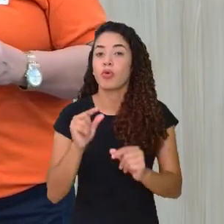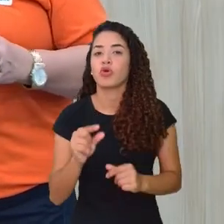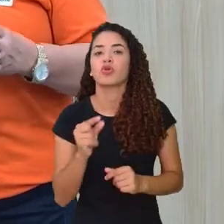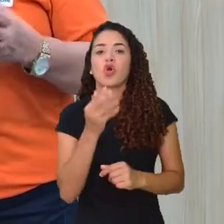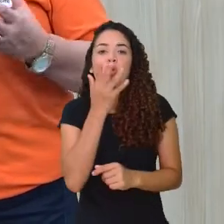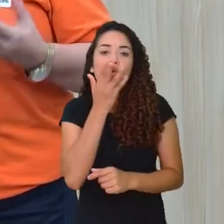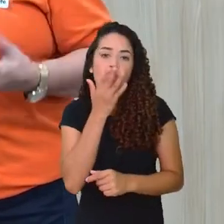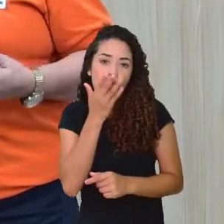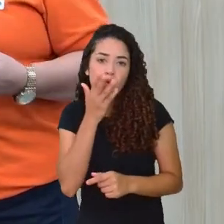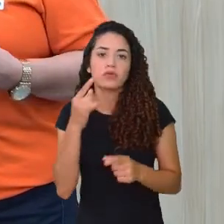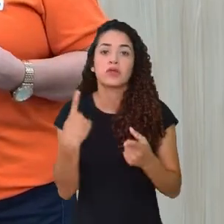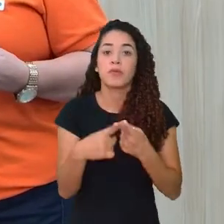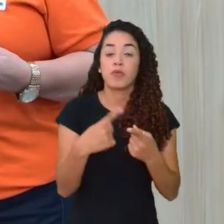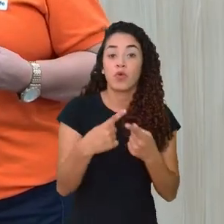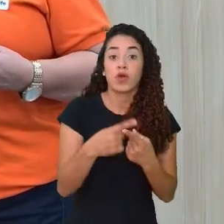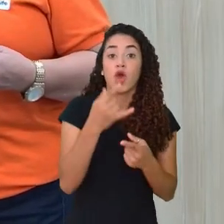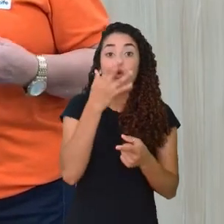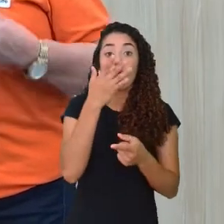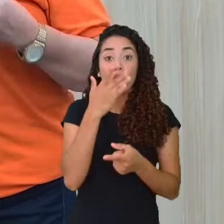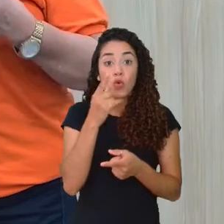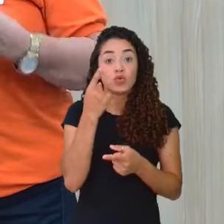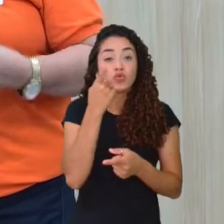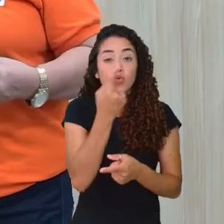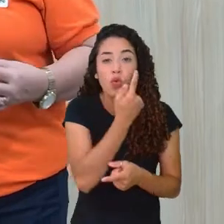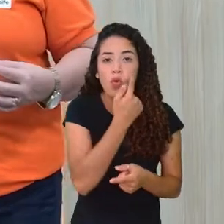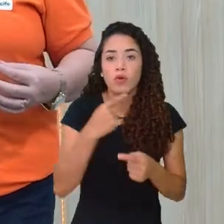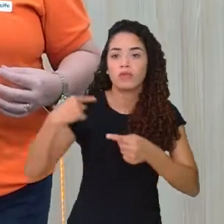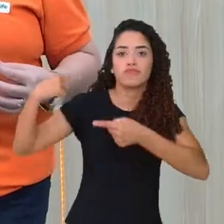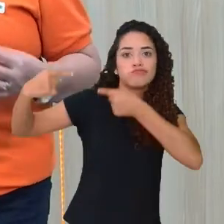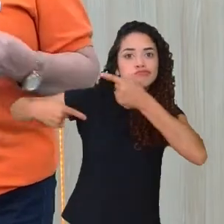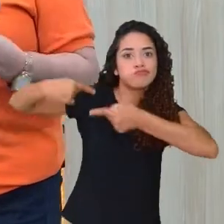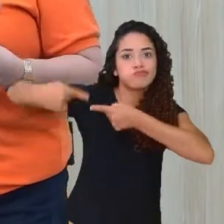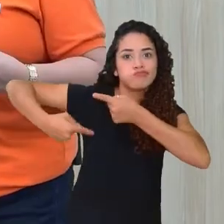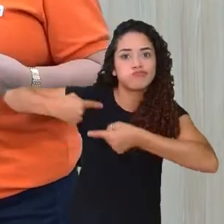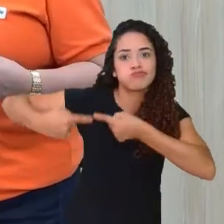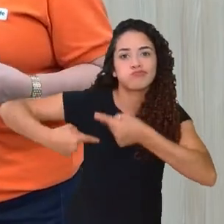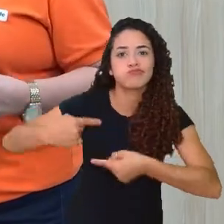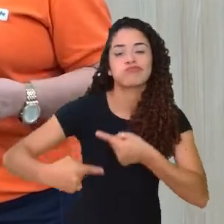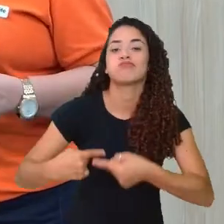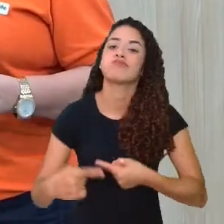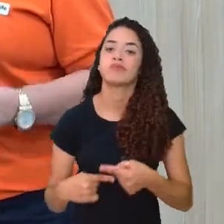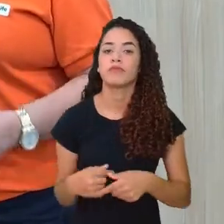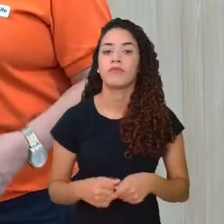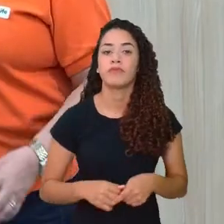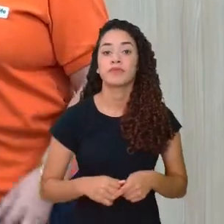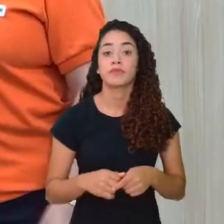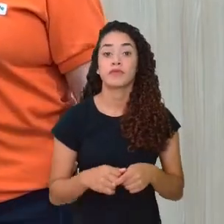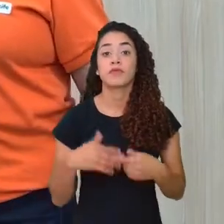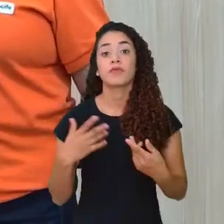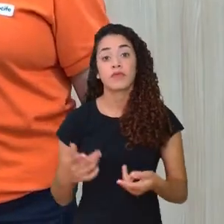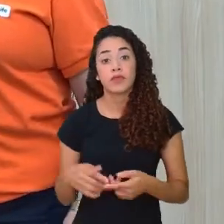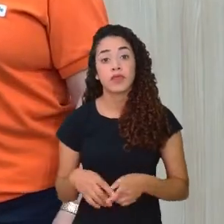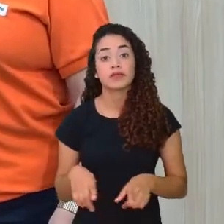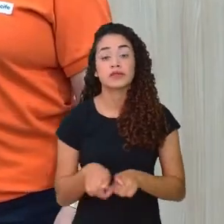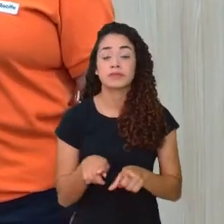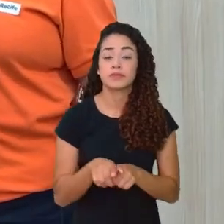nossos olhos tem a ver com a nossa hereditariedade, a questão dos nossos pais, dos nossos avós. E ainda no nosso olho tem um